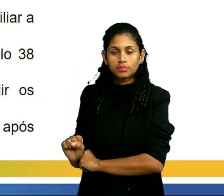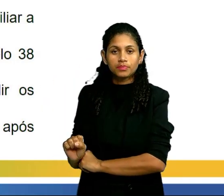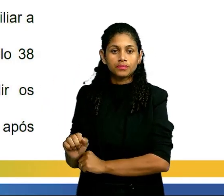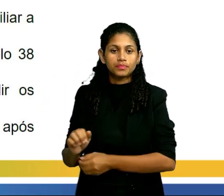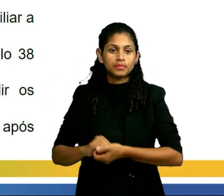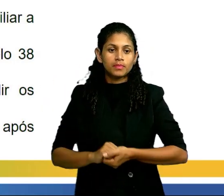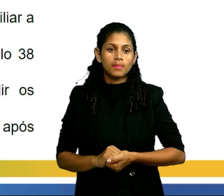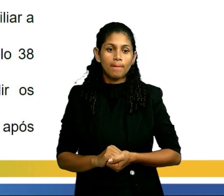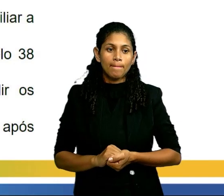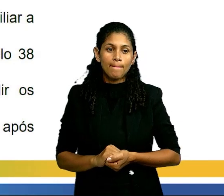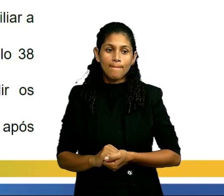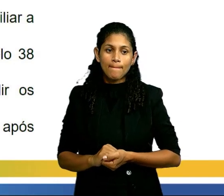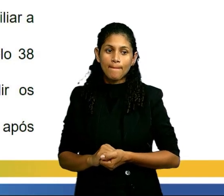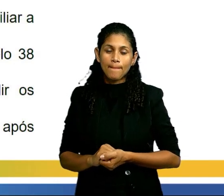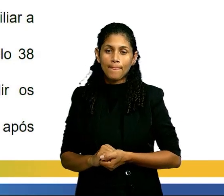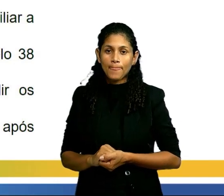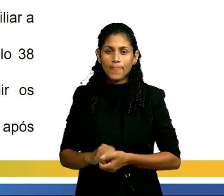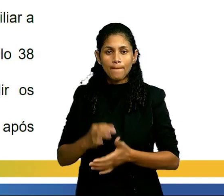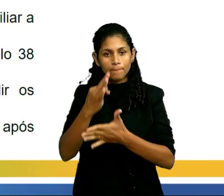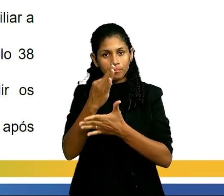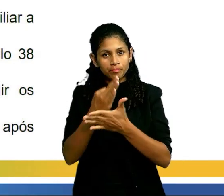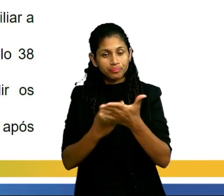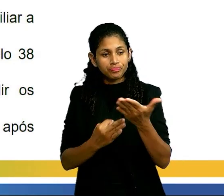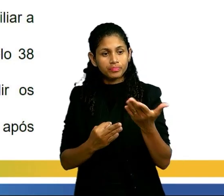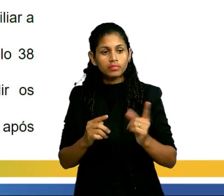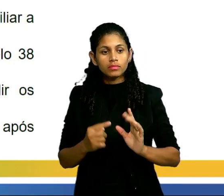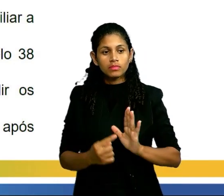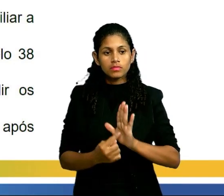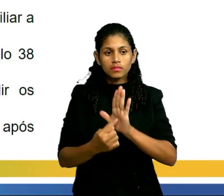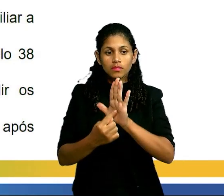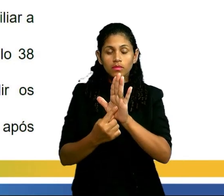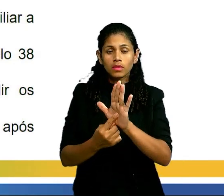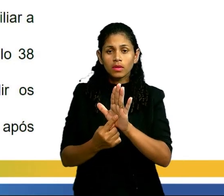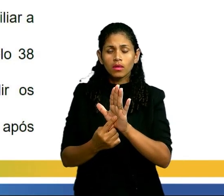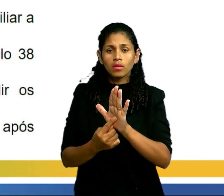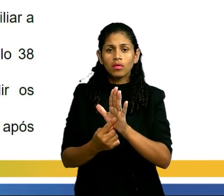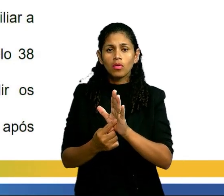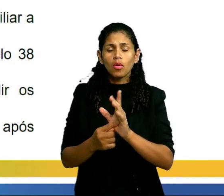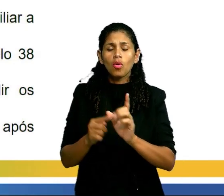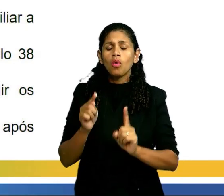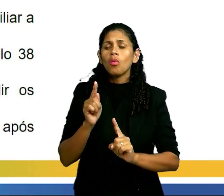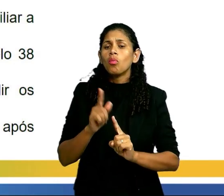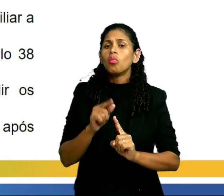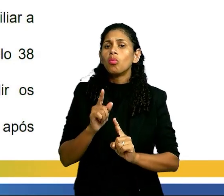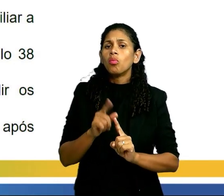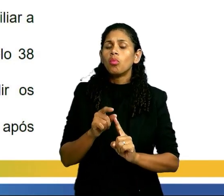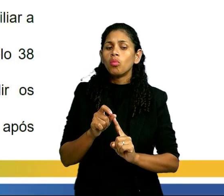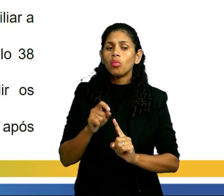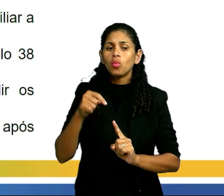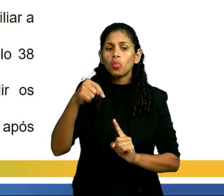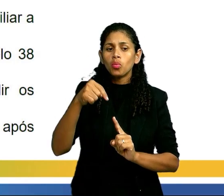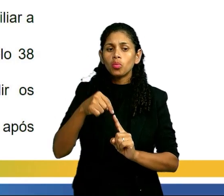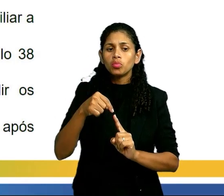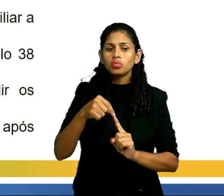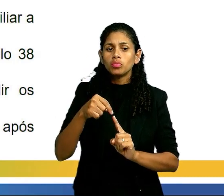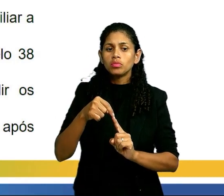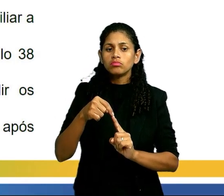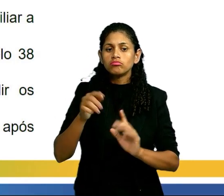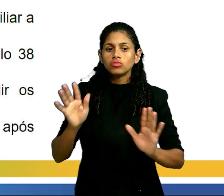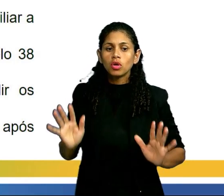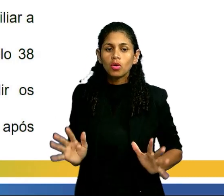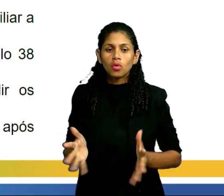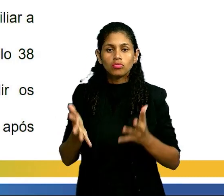parte norte. Então, o texto indica como fator que motivou a eclosão da Guerra da Coreia